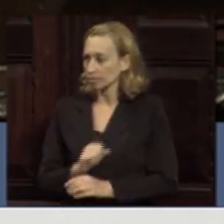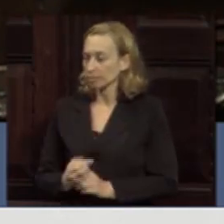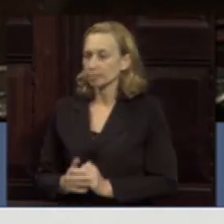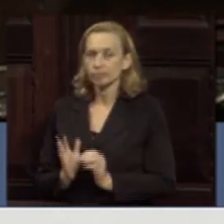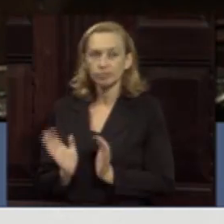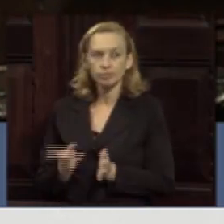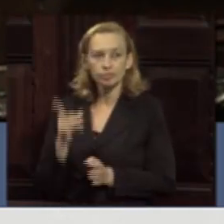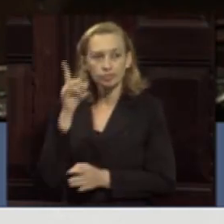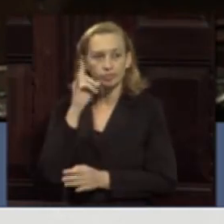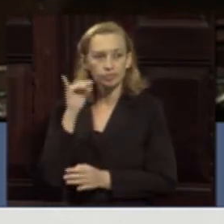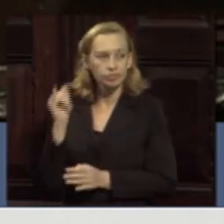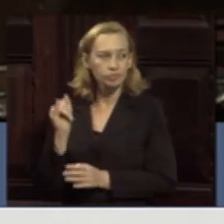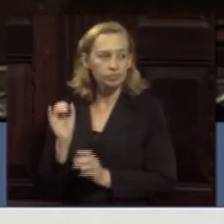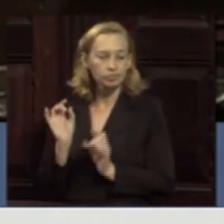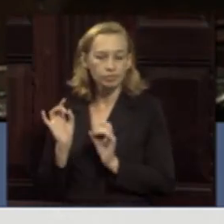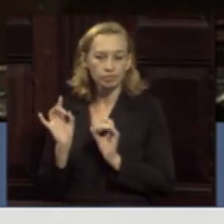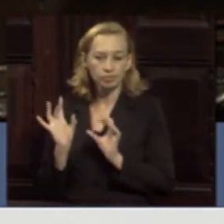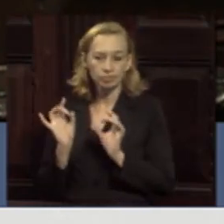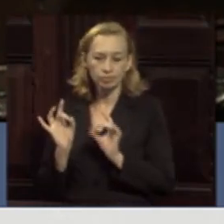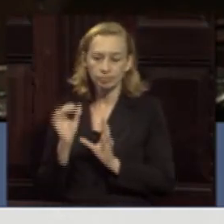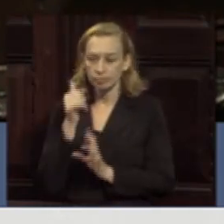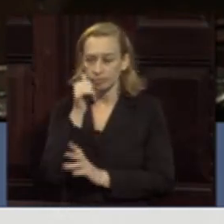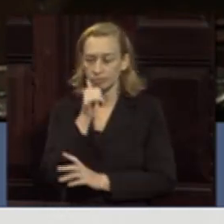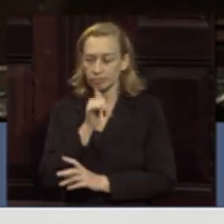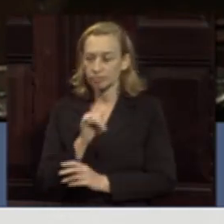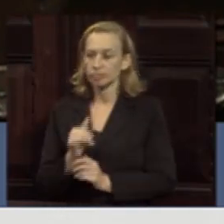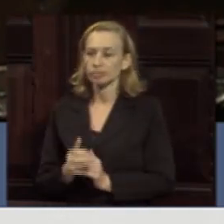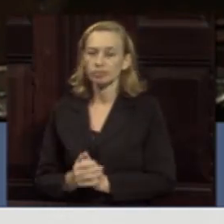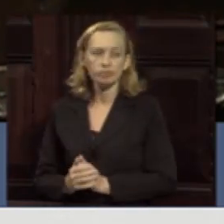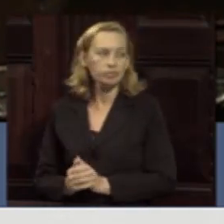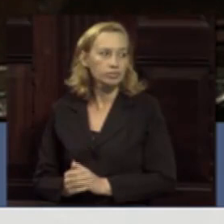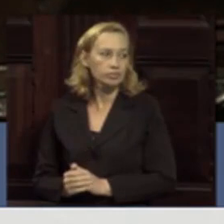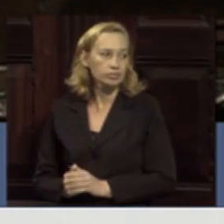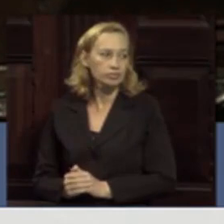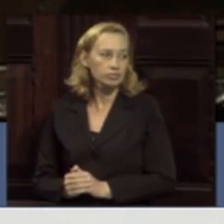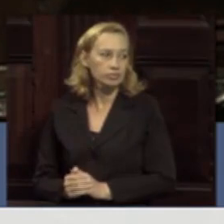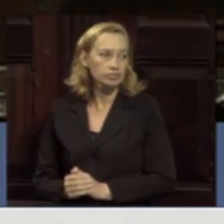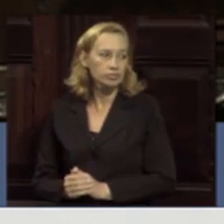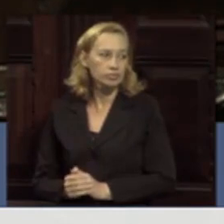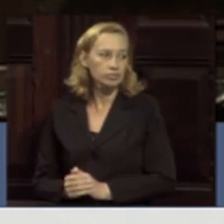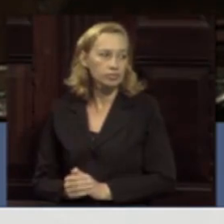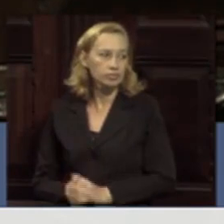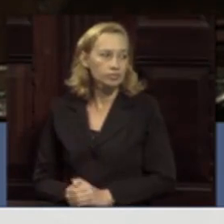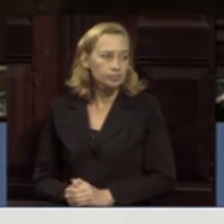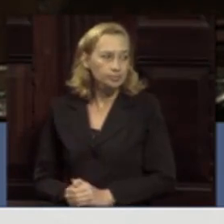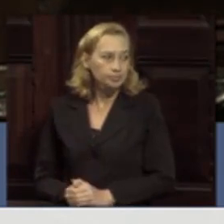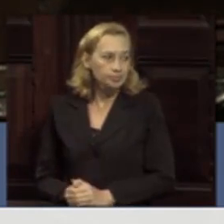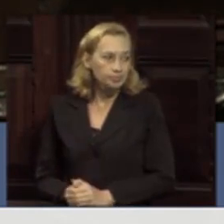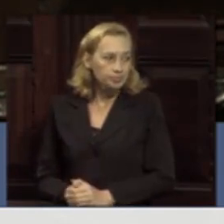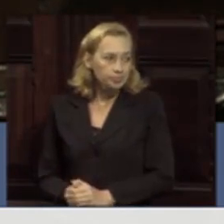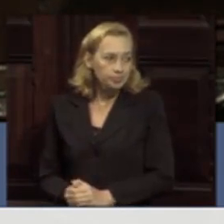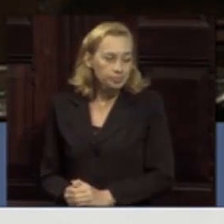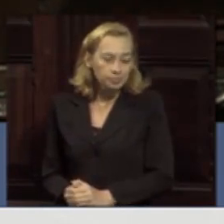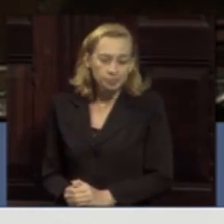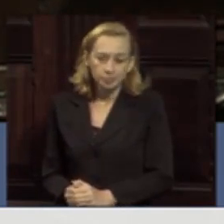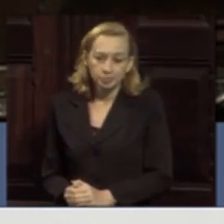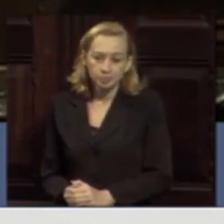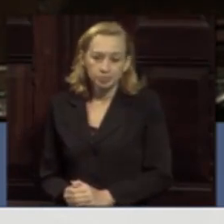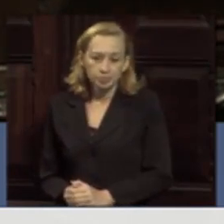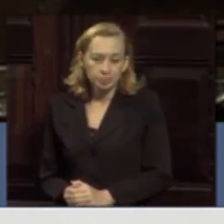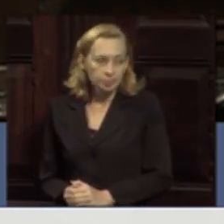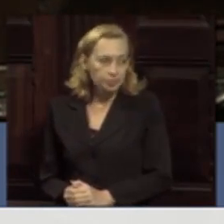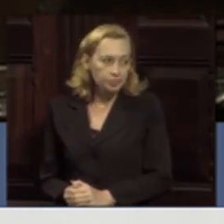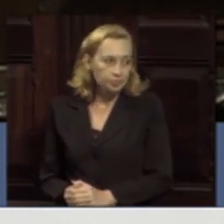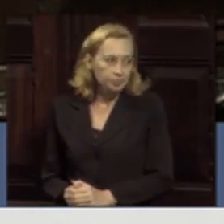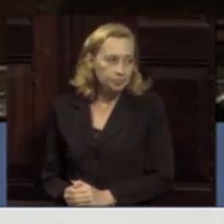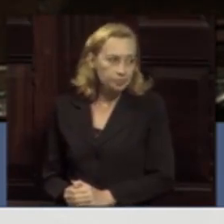Dia Internacional das Mulheres, tive ainda há pouco, e boa parte da solenidade que ocorreu aqui no plenário,